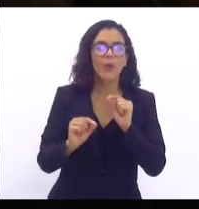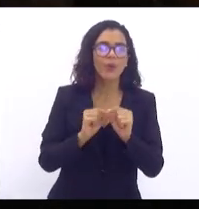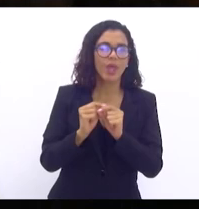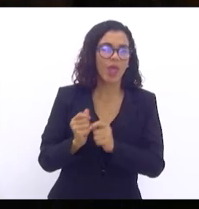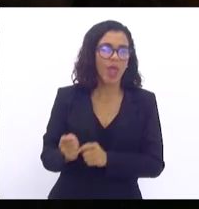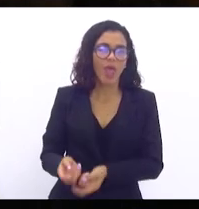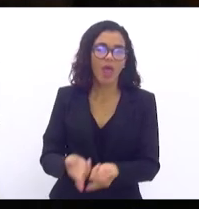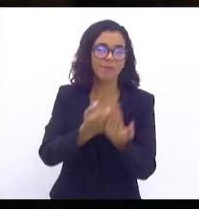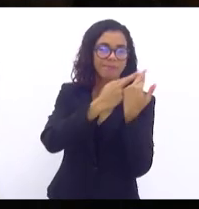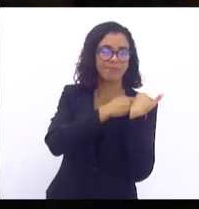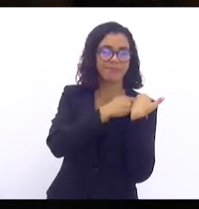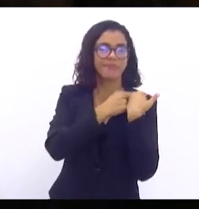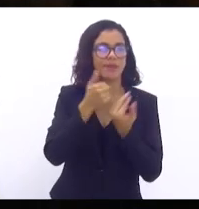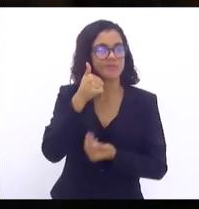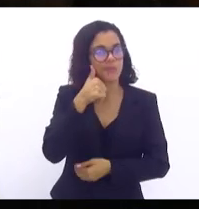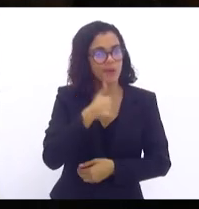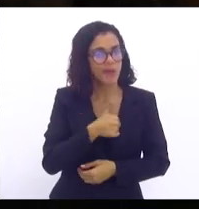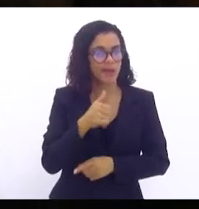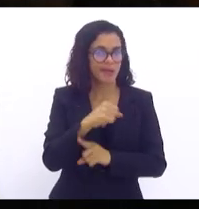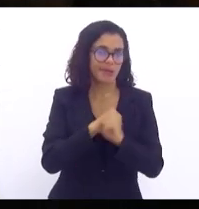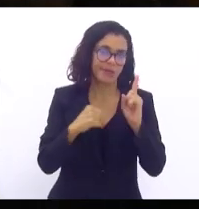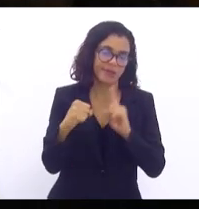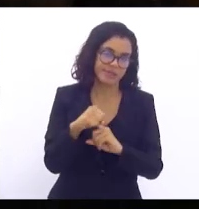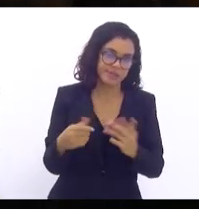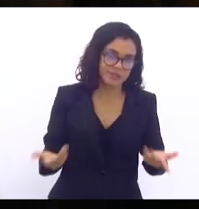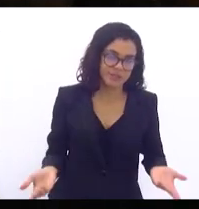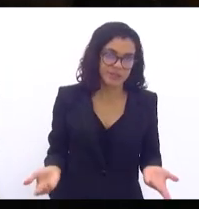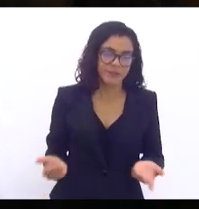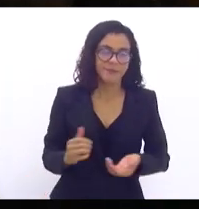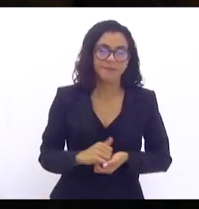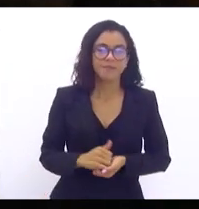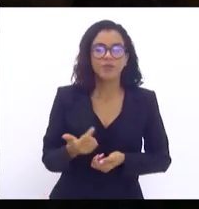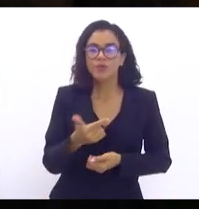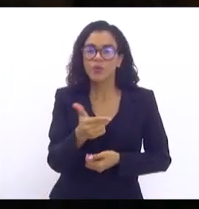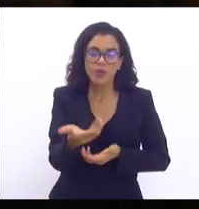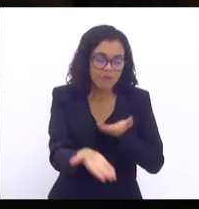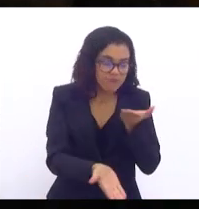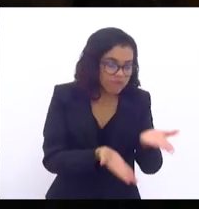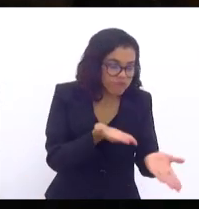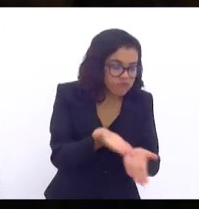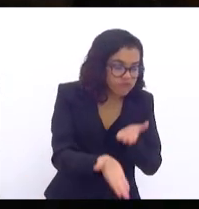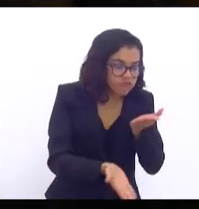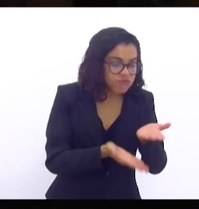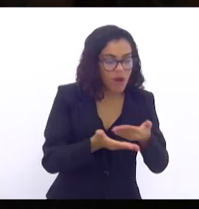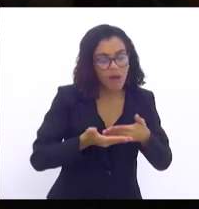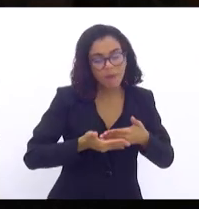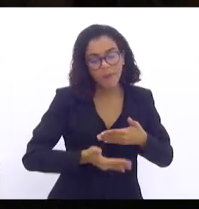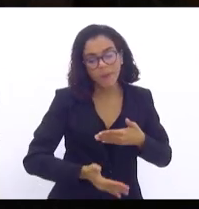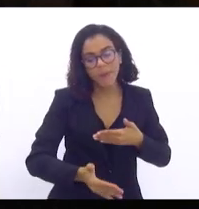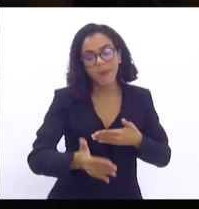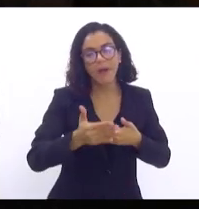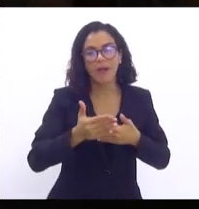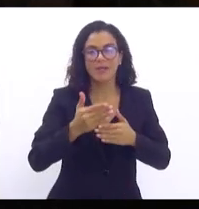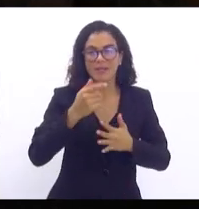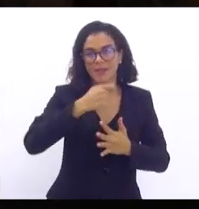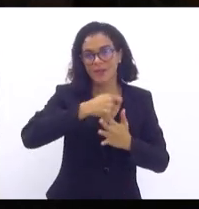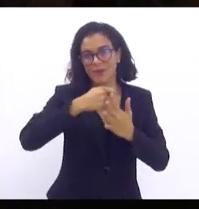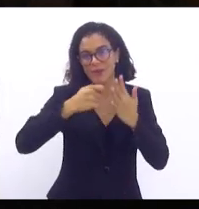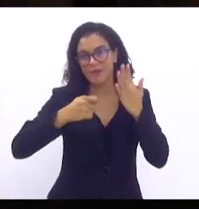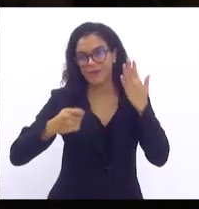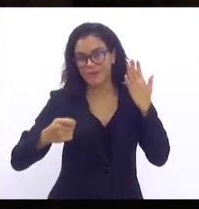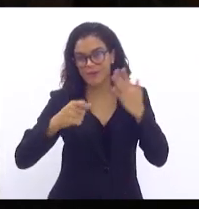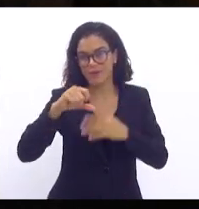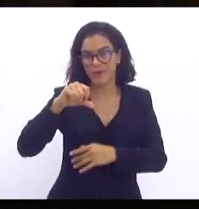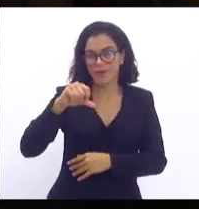às mulheres na sociedade. Ou seja, não há uma assistência ao longo de toda a gestação, há, inclusive,